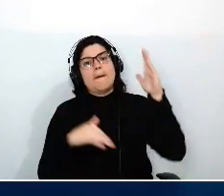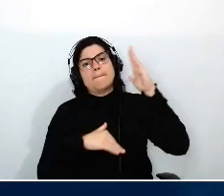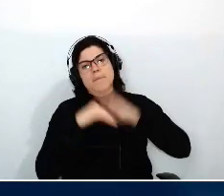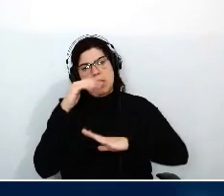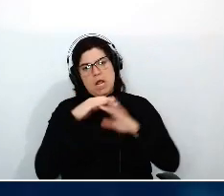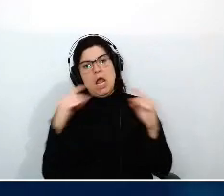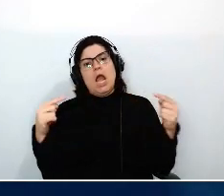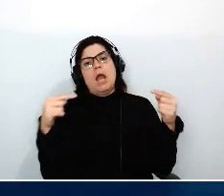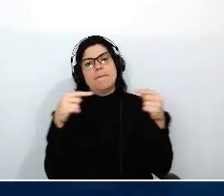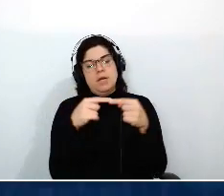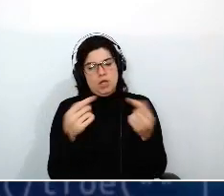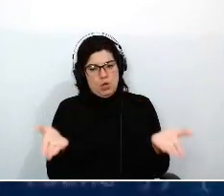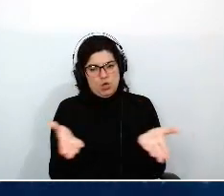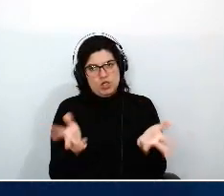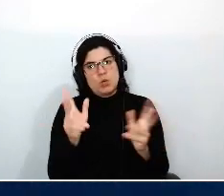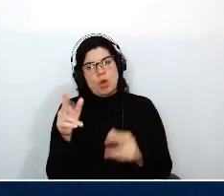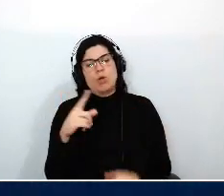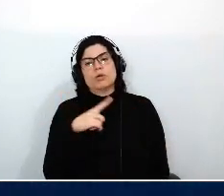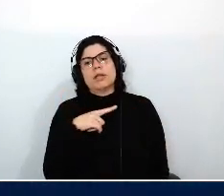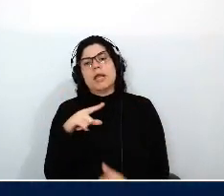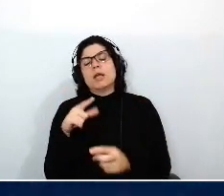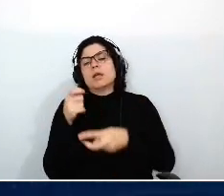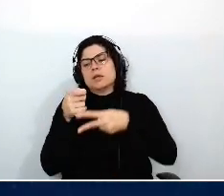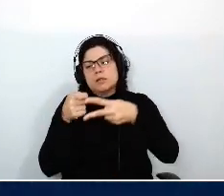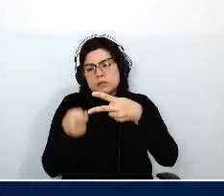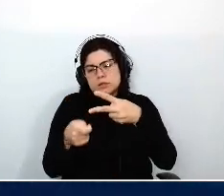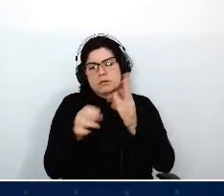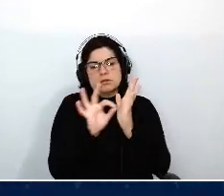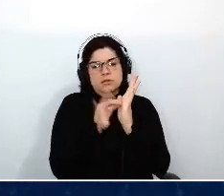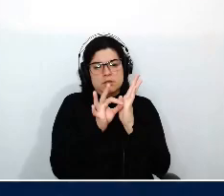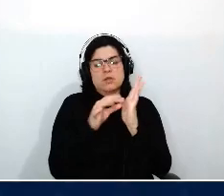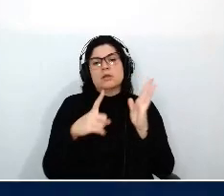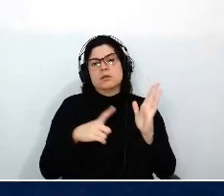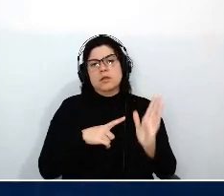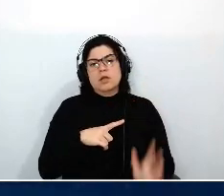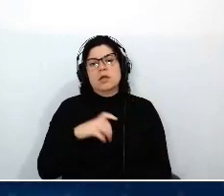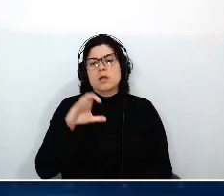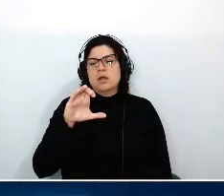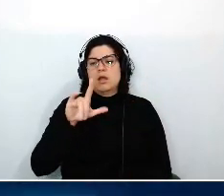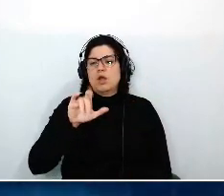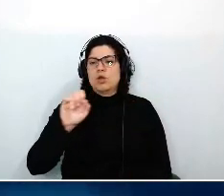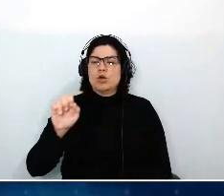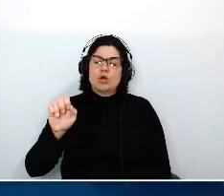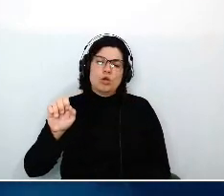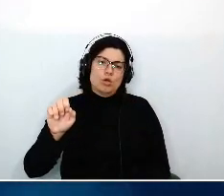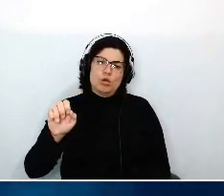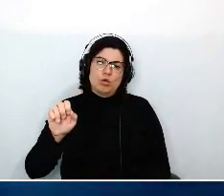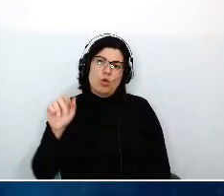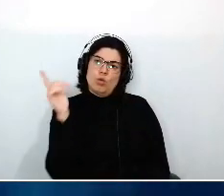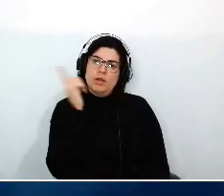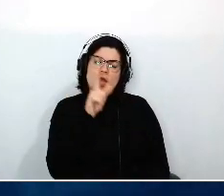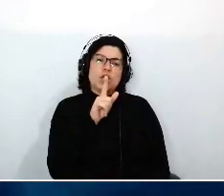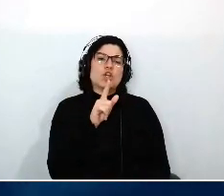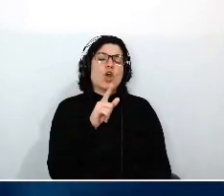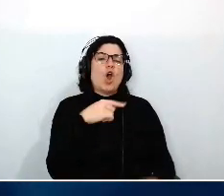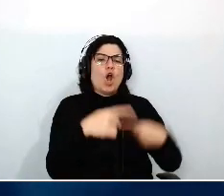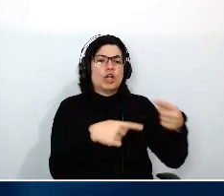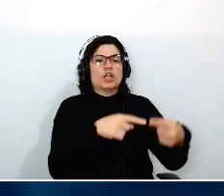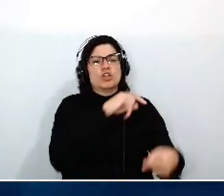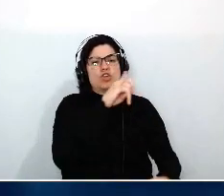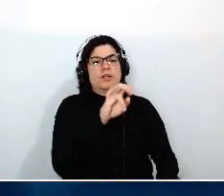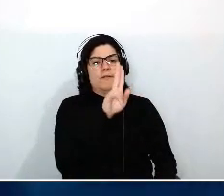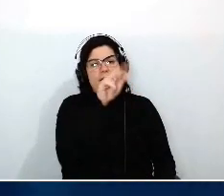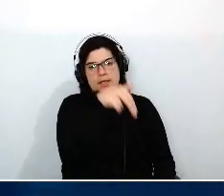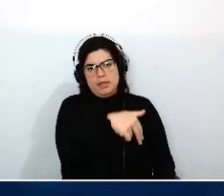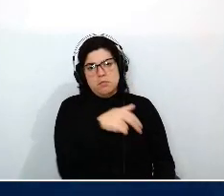tem no mundo JavaScript ou no mundo Java? Por exemplo, a Clojure é um dialeto de Lisp que roda para JVM. Você acha que um dia o FEL pode